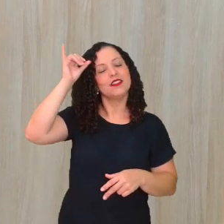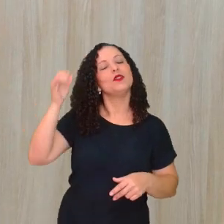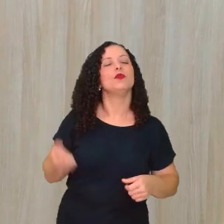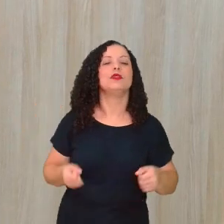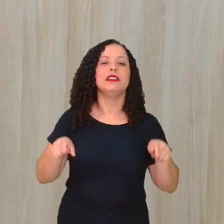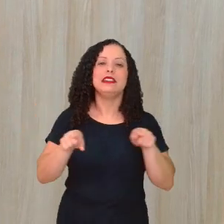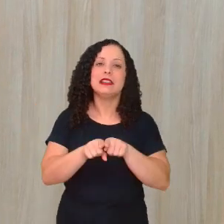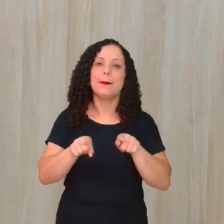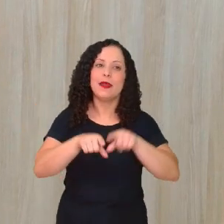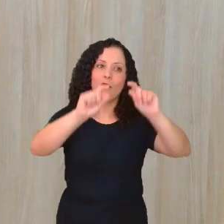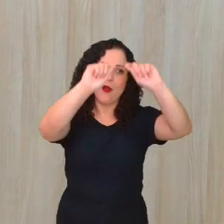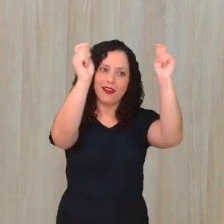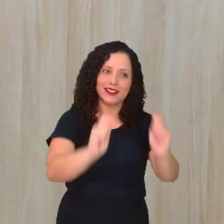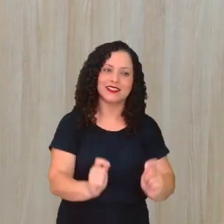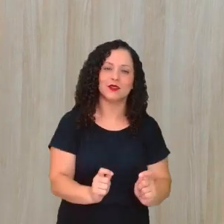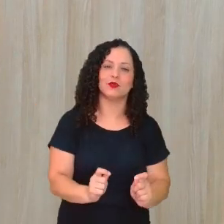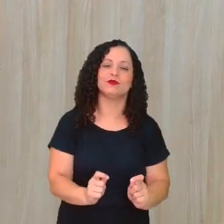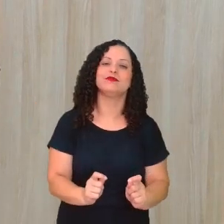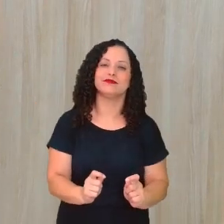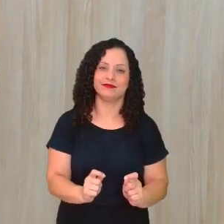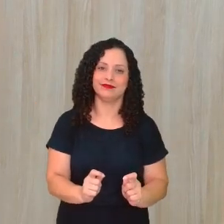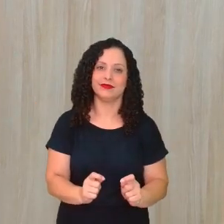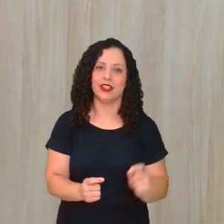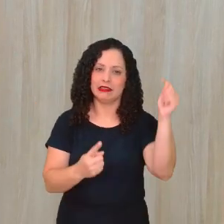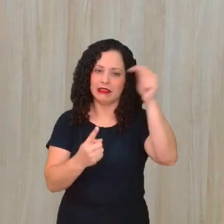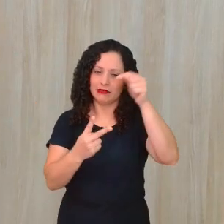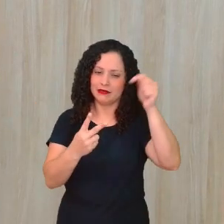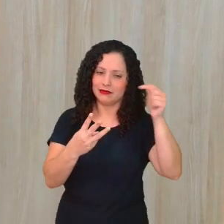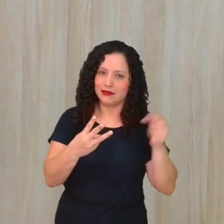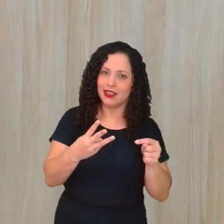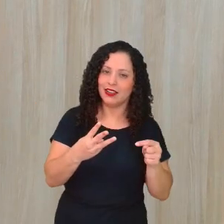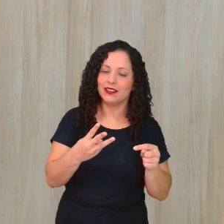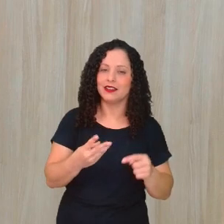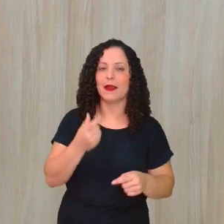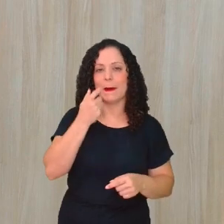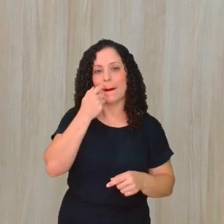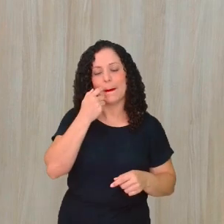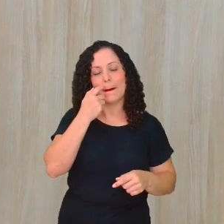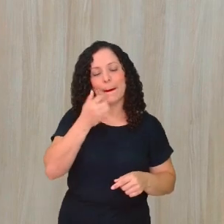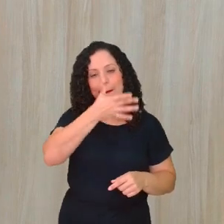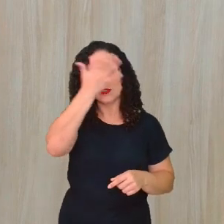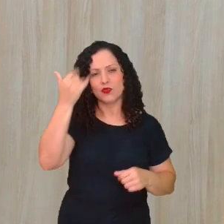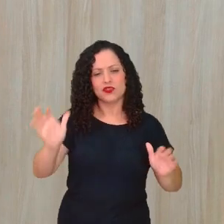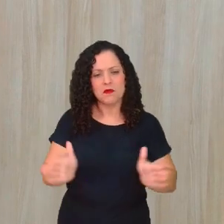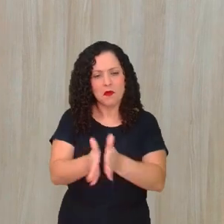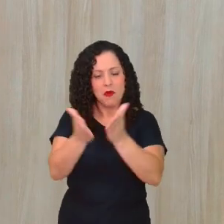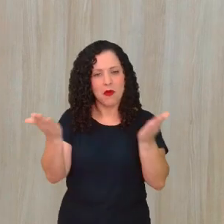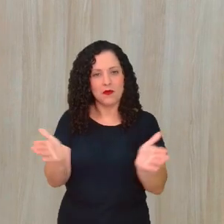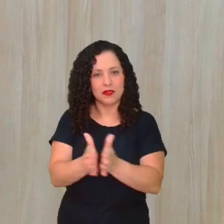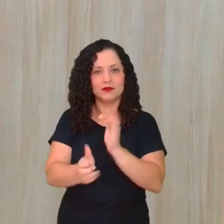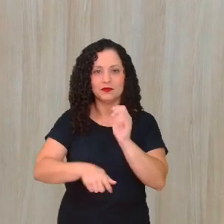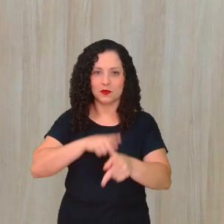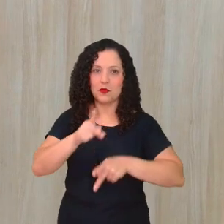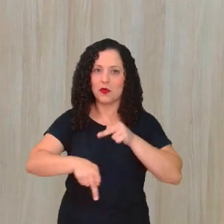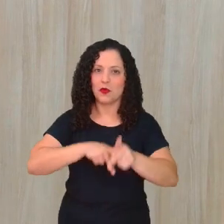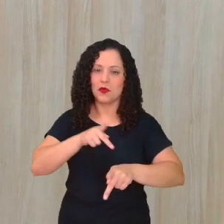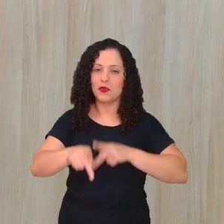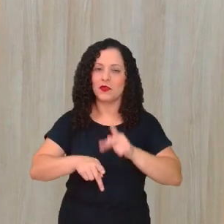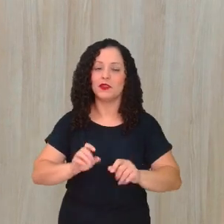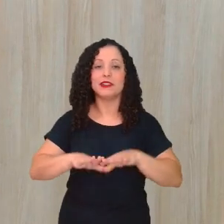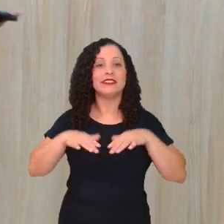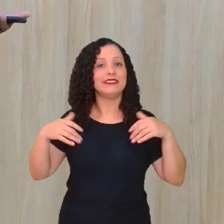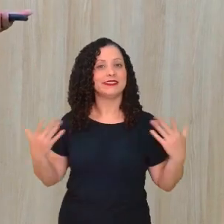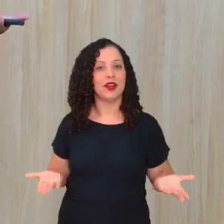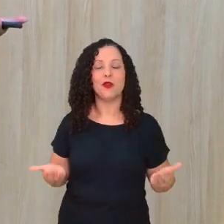era um artesão dessa comunidade aí mais pobre, né, camada mais pobre da população. Então,